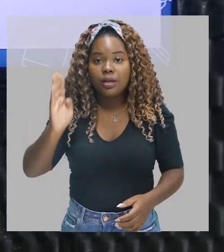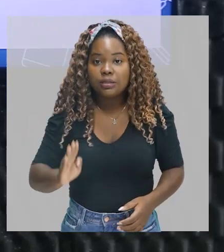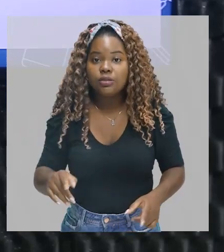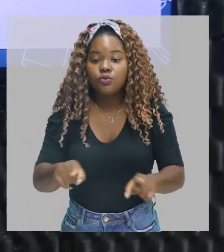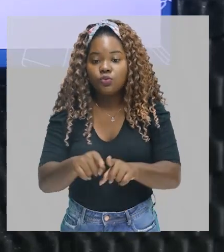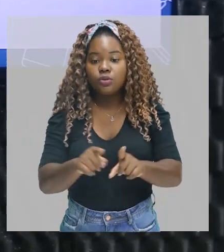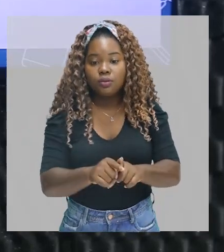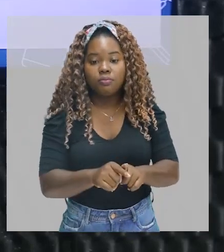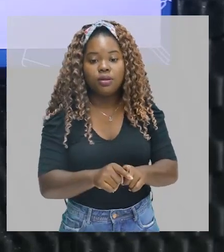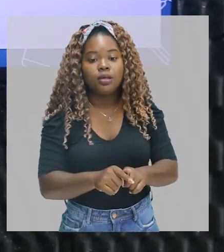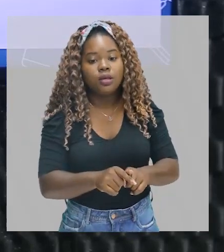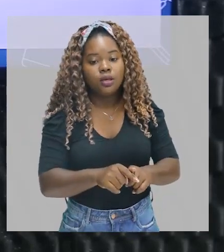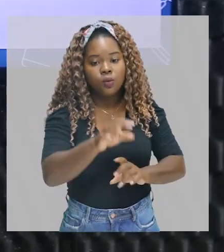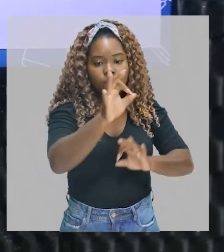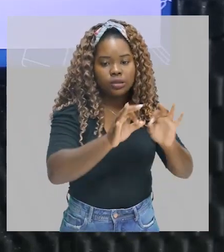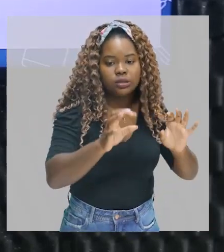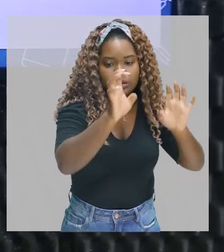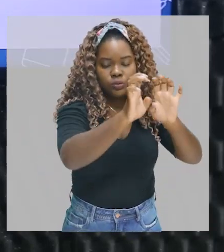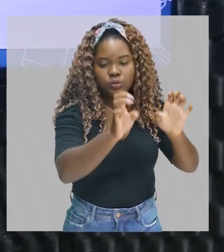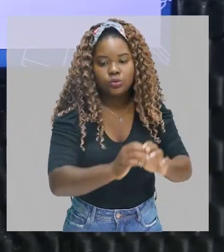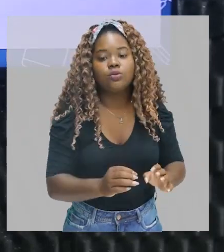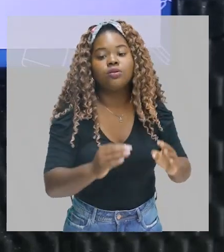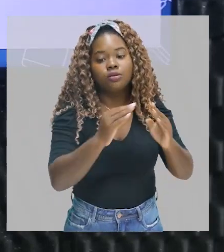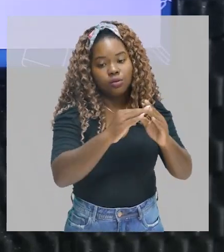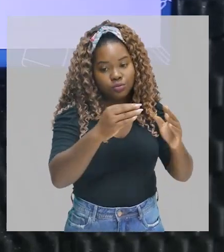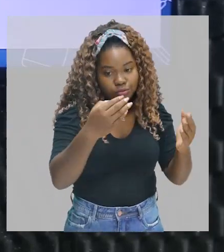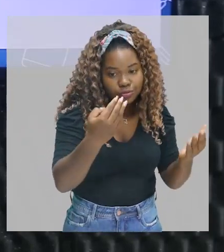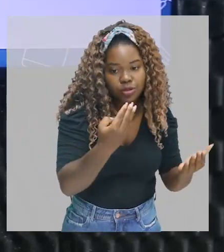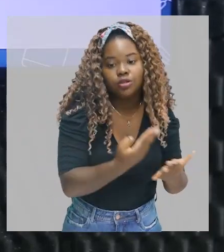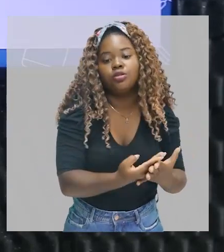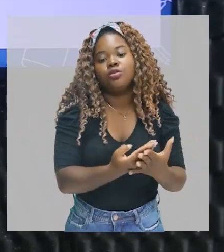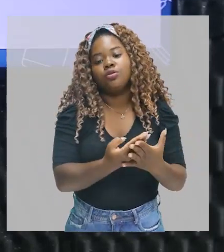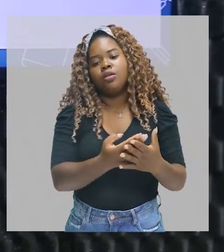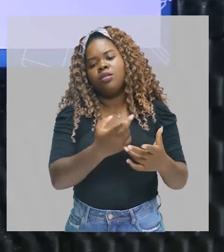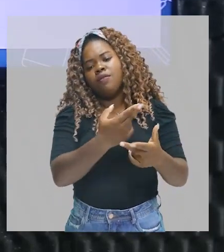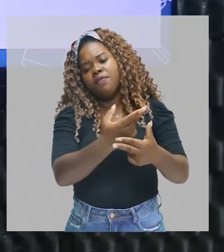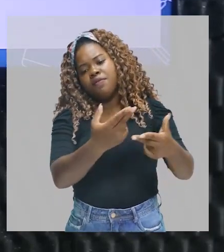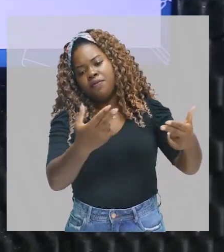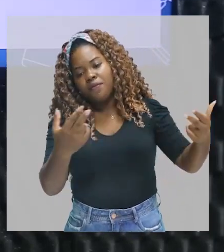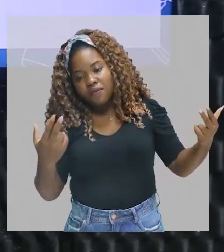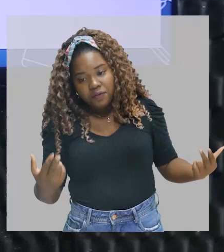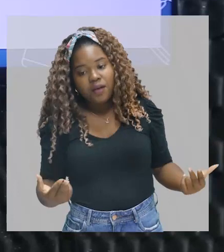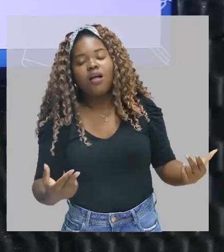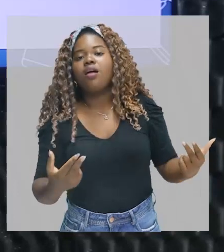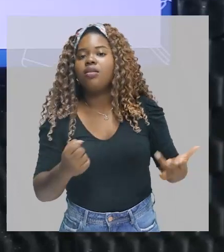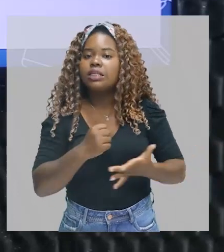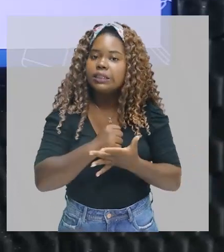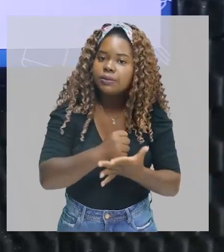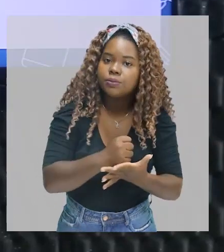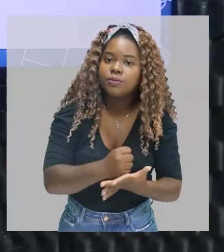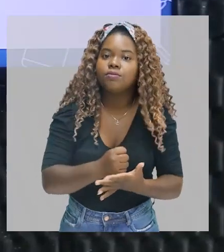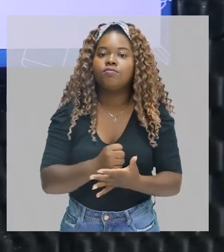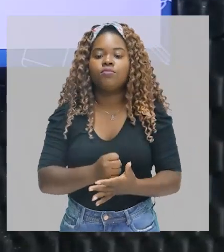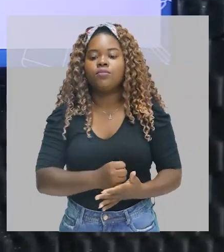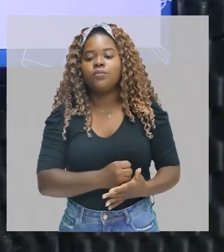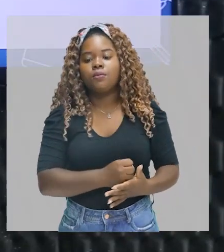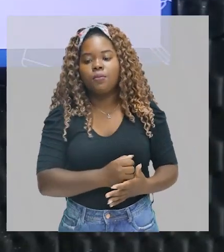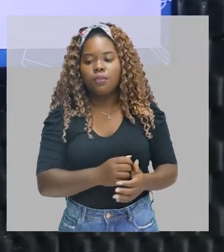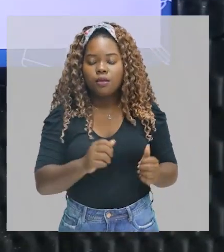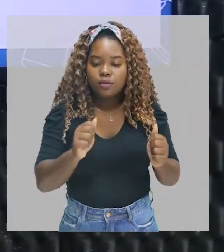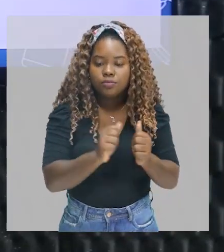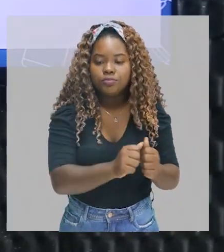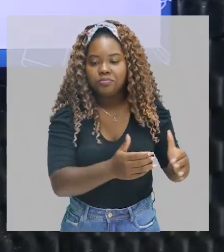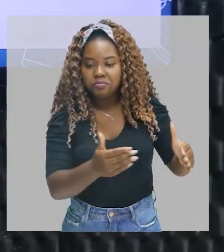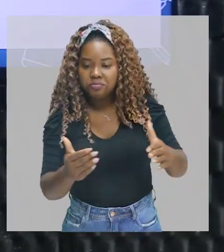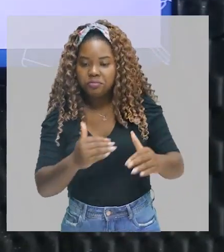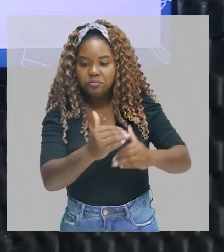né? A primeira escola foi fundada. Enfim, tem uma série de ganhos, né? Nessa vinda. Aí